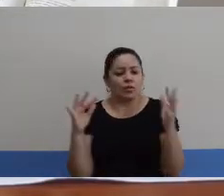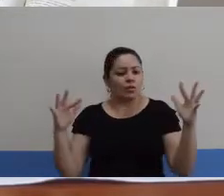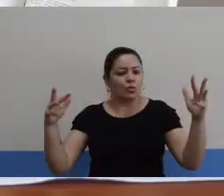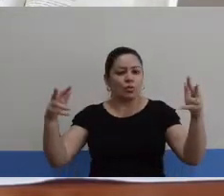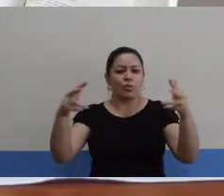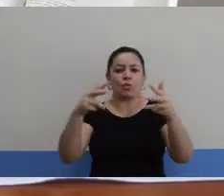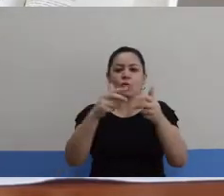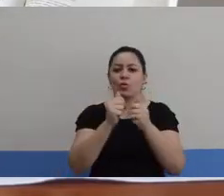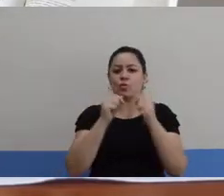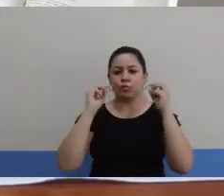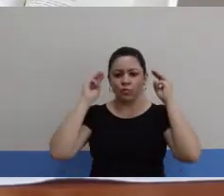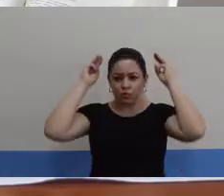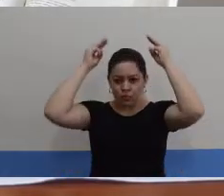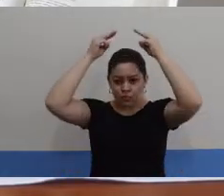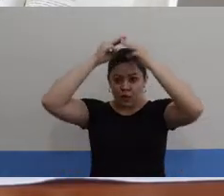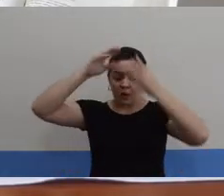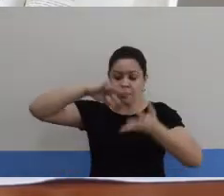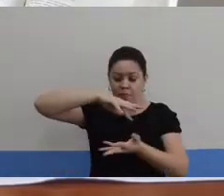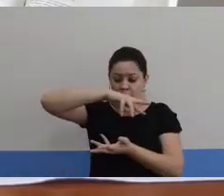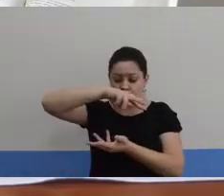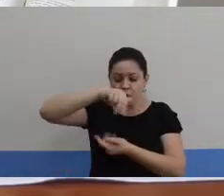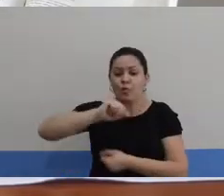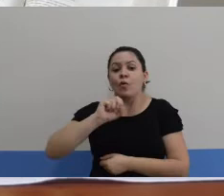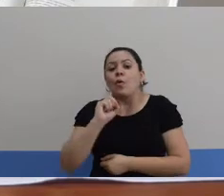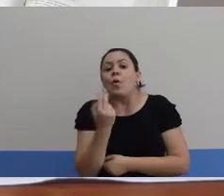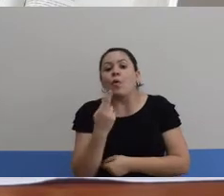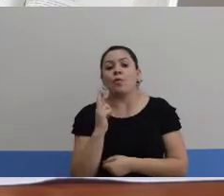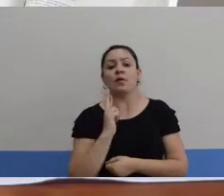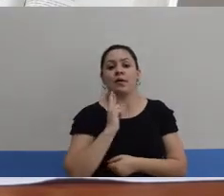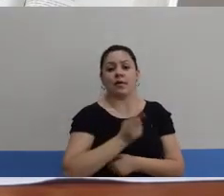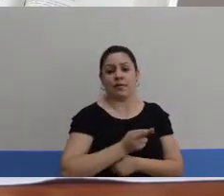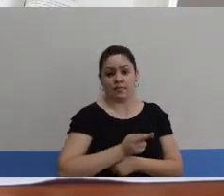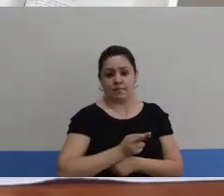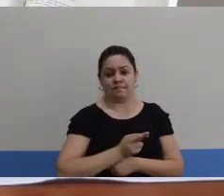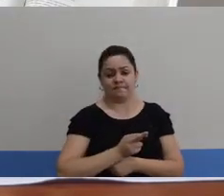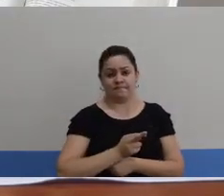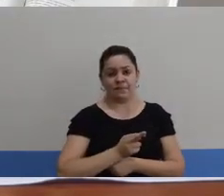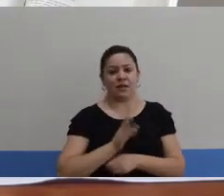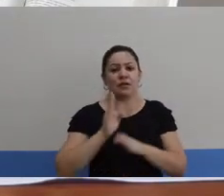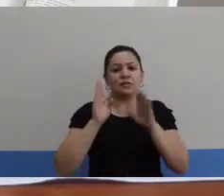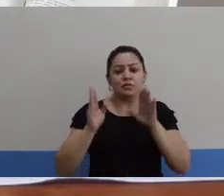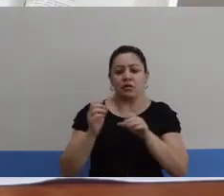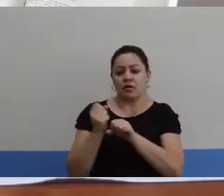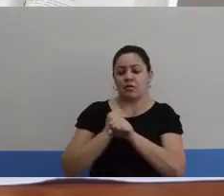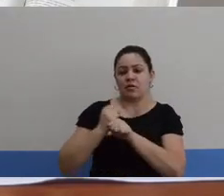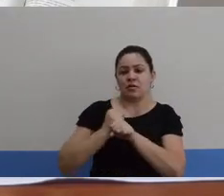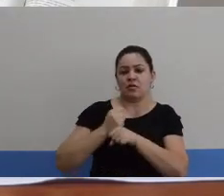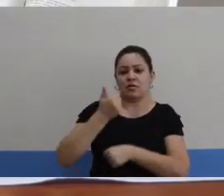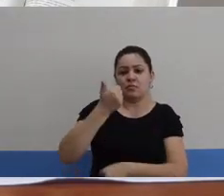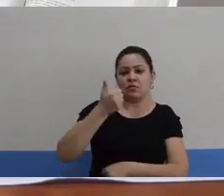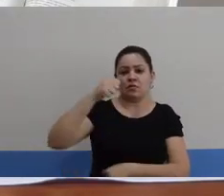mundo inteiro, ou representantes dos bispos, desde o ano de